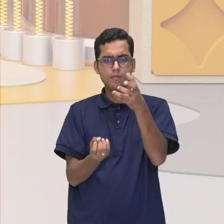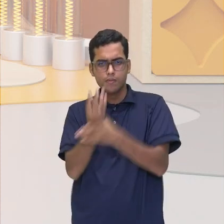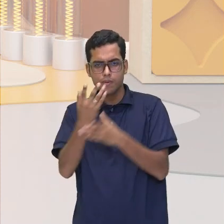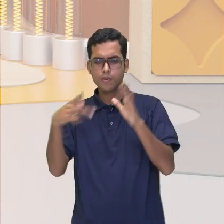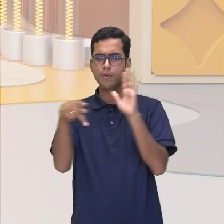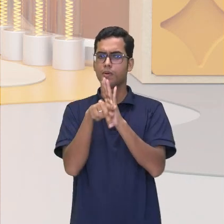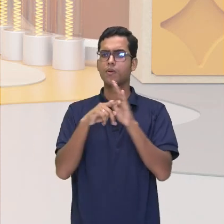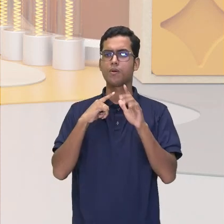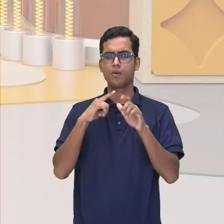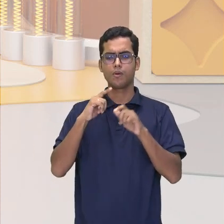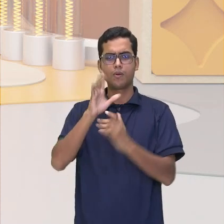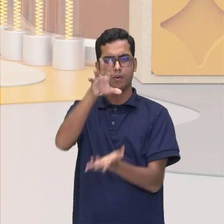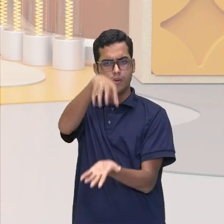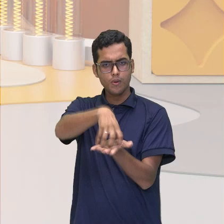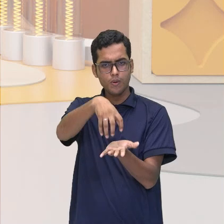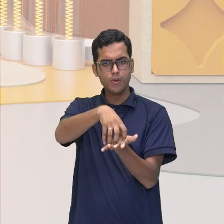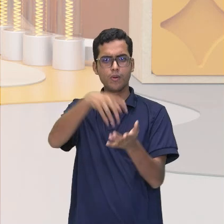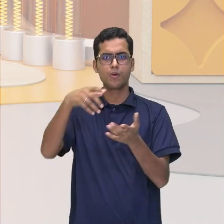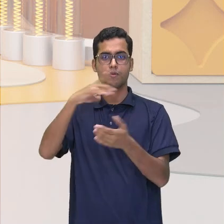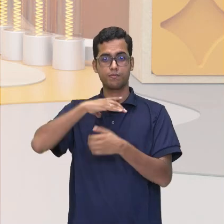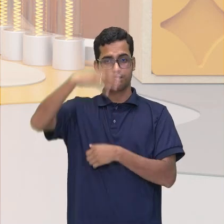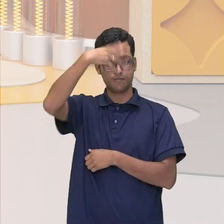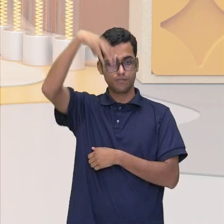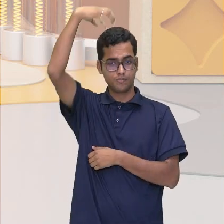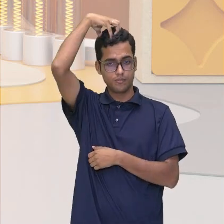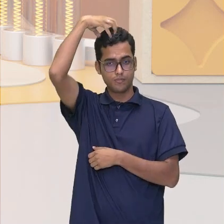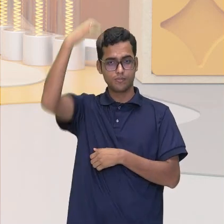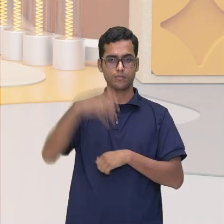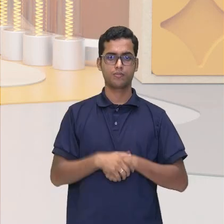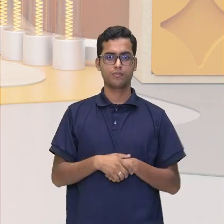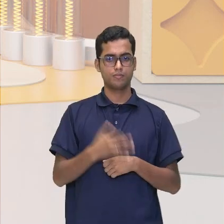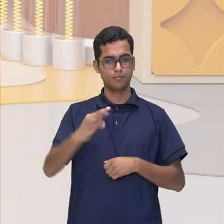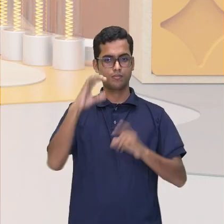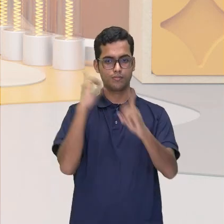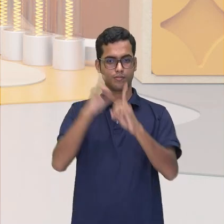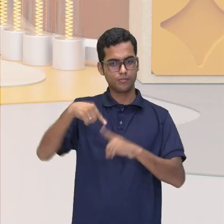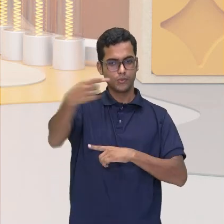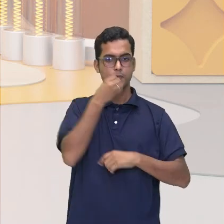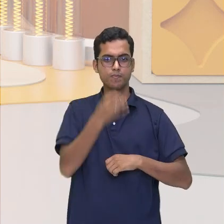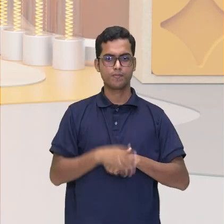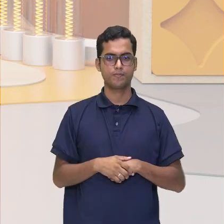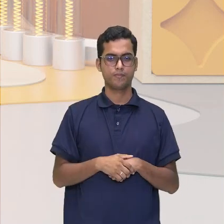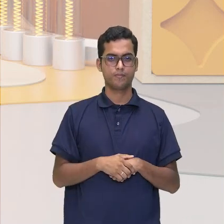formação dessa centralização monárquica. Muito bem, até a próxima.